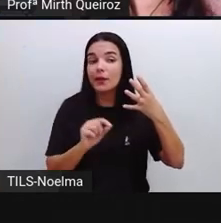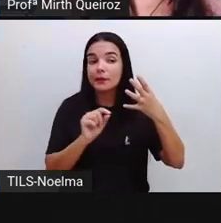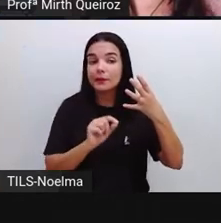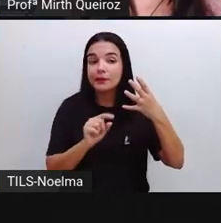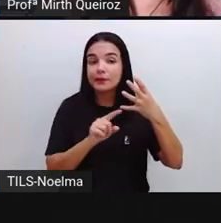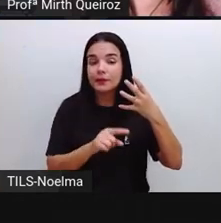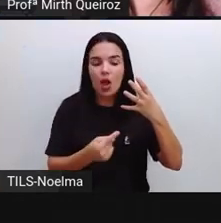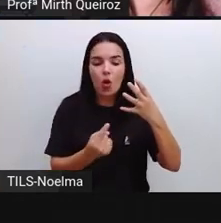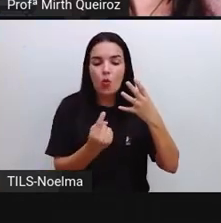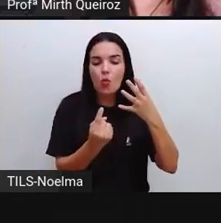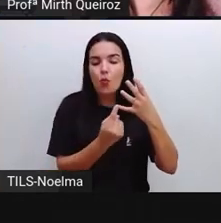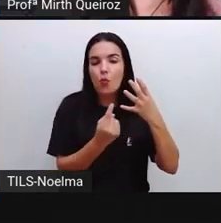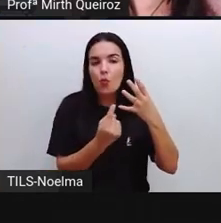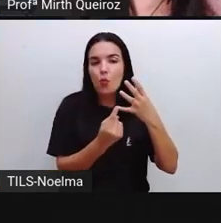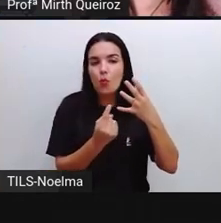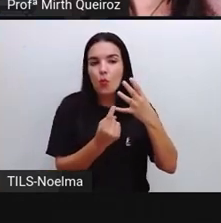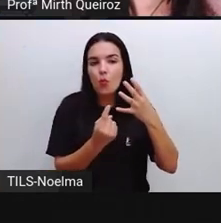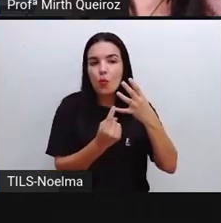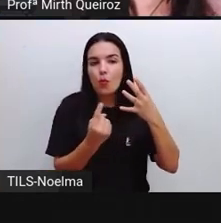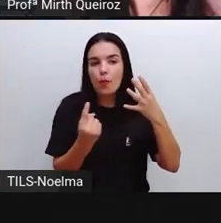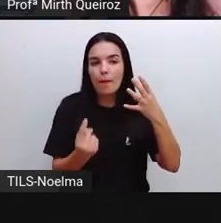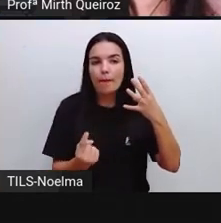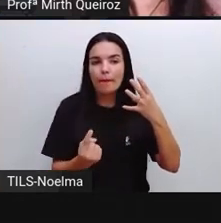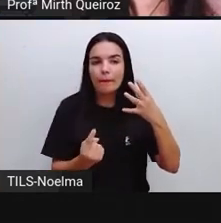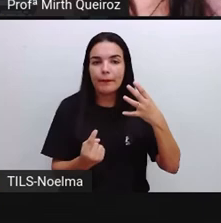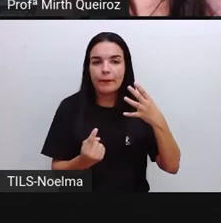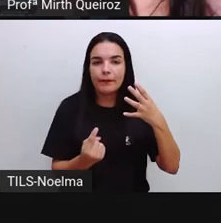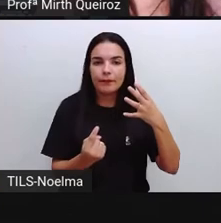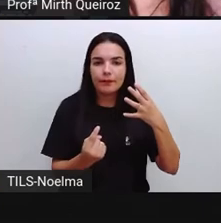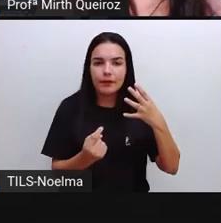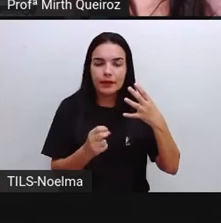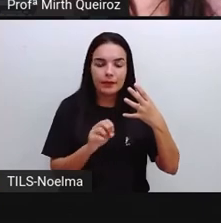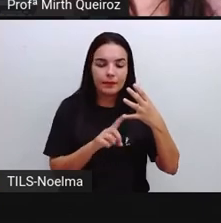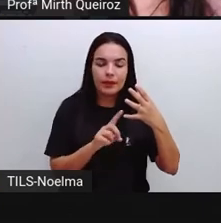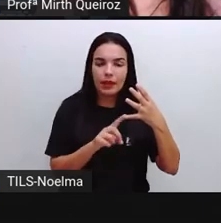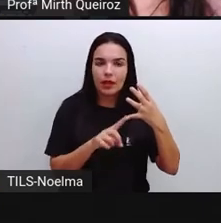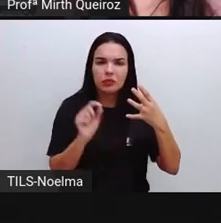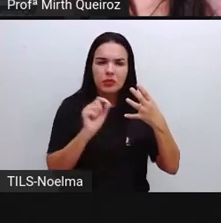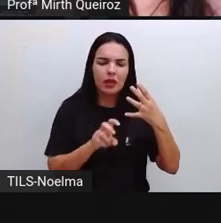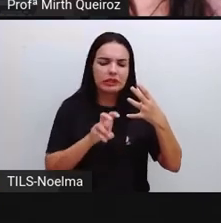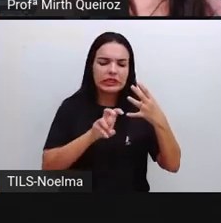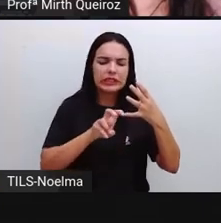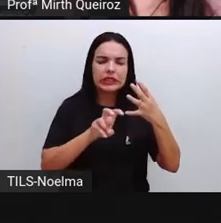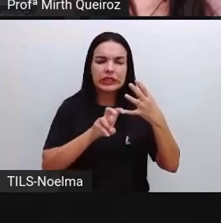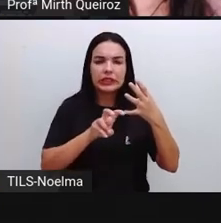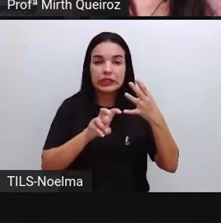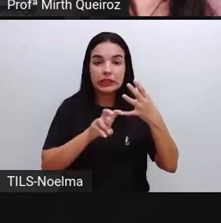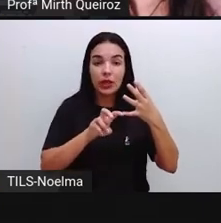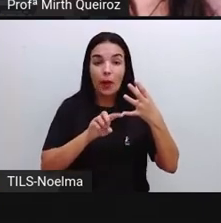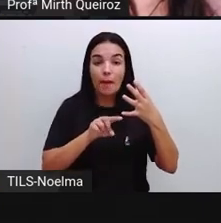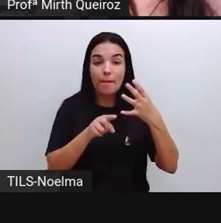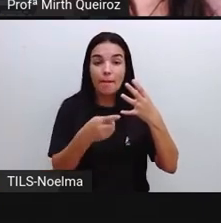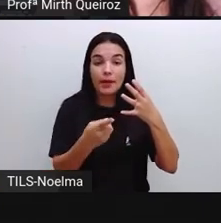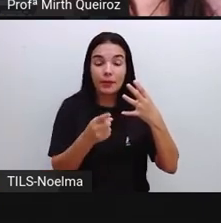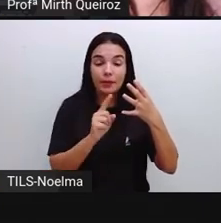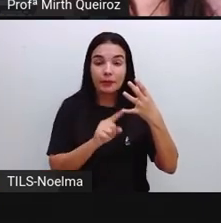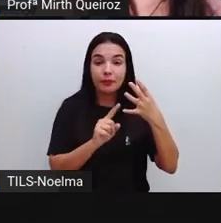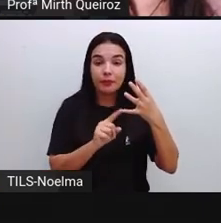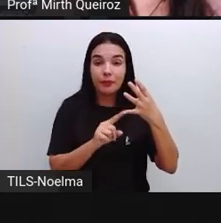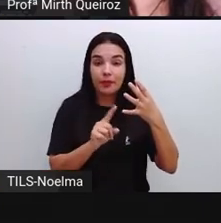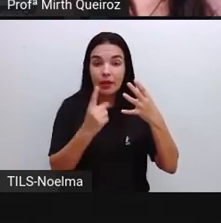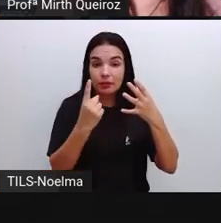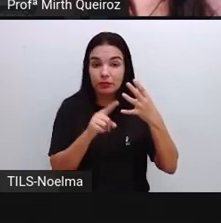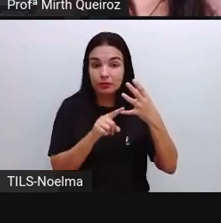ordem nós temos quantas bolinhas 5 né vai fazer parte aí da unidade de milhar uma